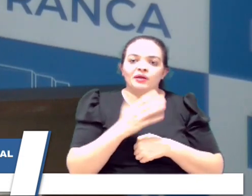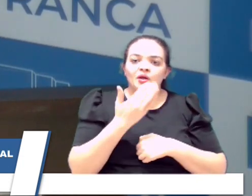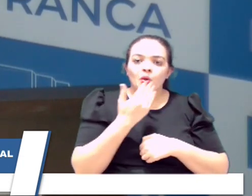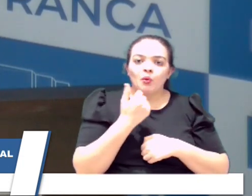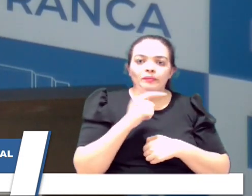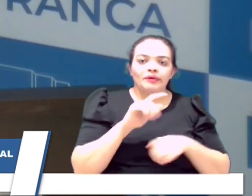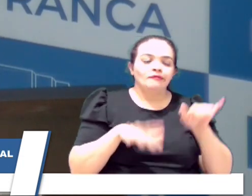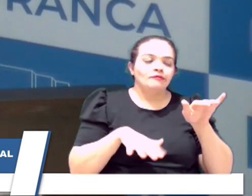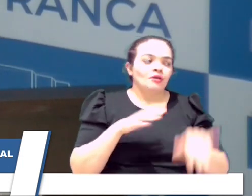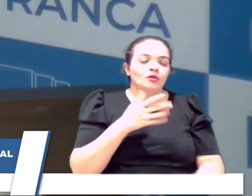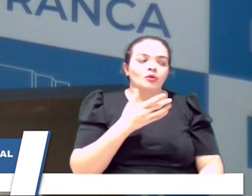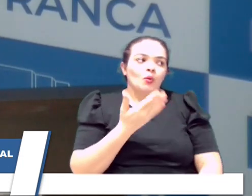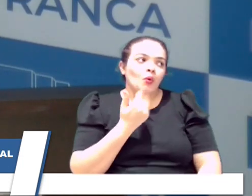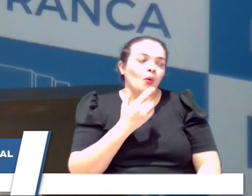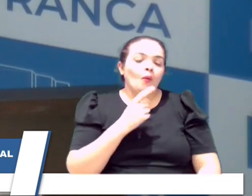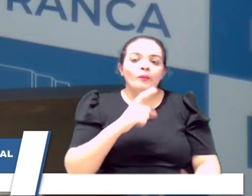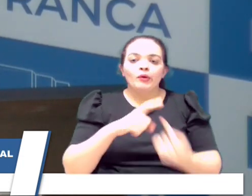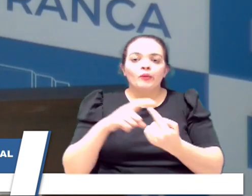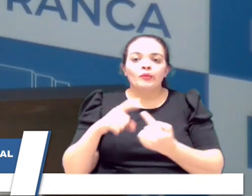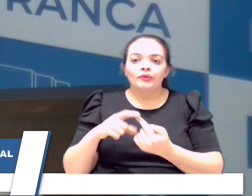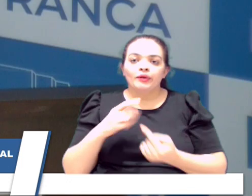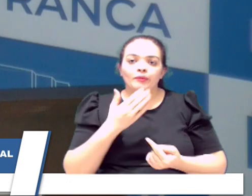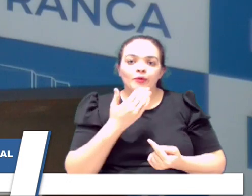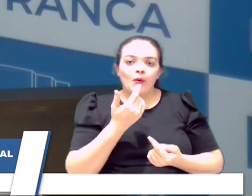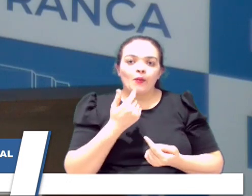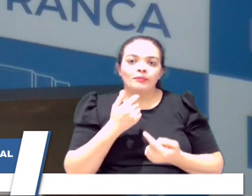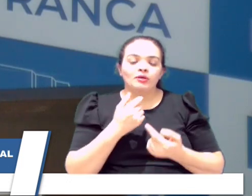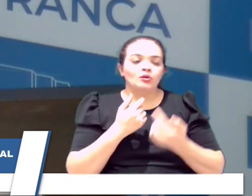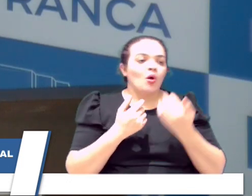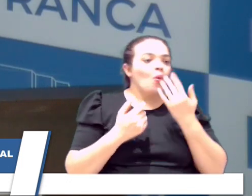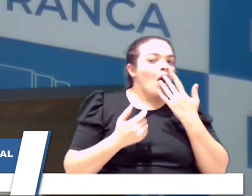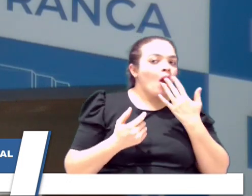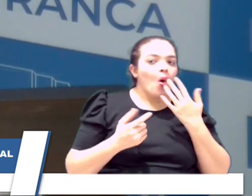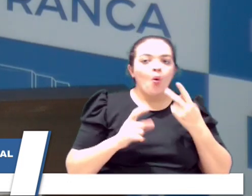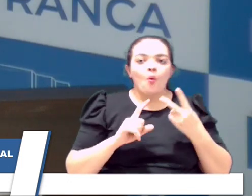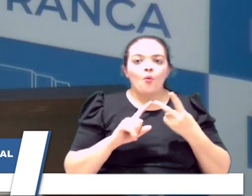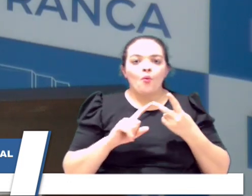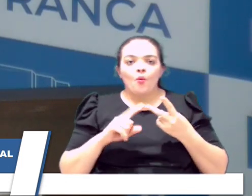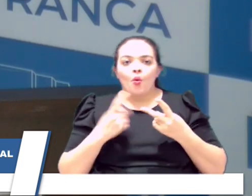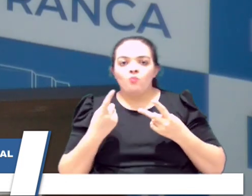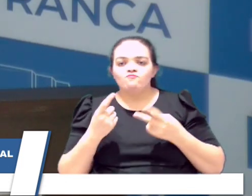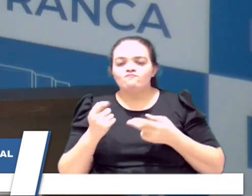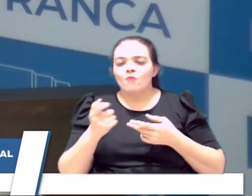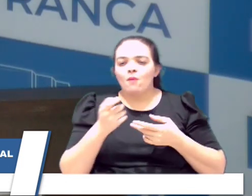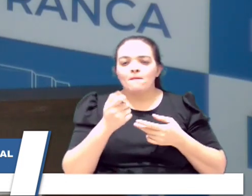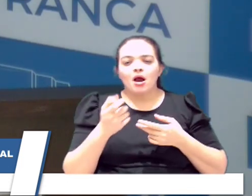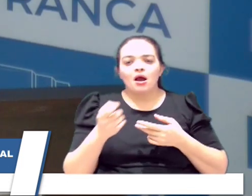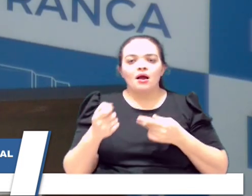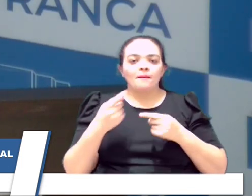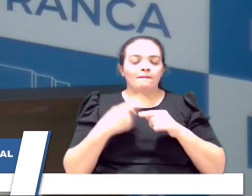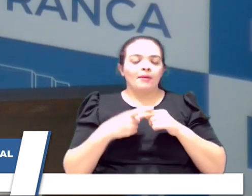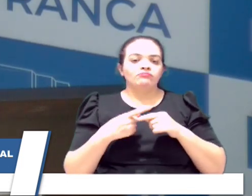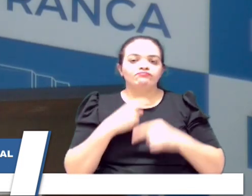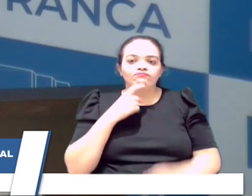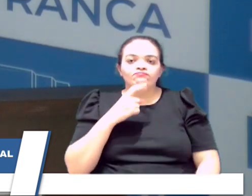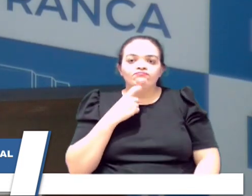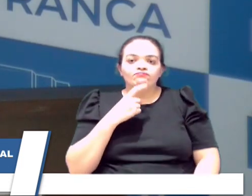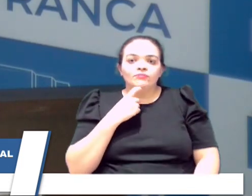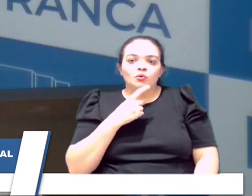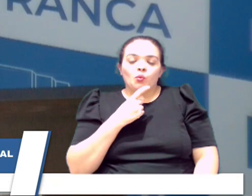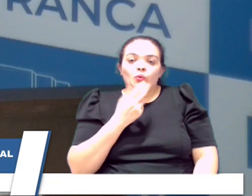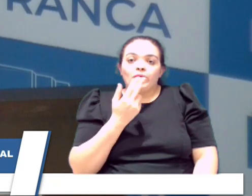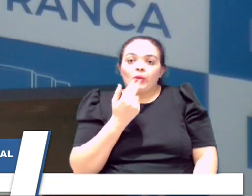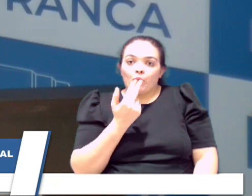só um tipo de alimento, né, um alimento de alguma cor, ou poucos alimentos, e, por conta disso, não conseguem seguir uma dieta,